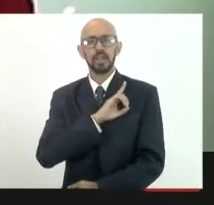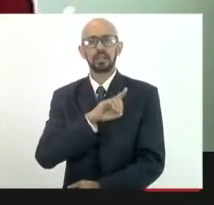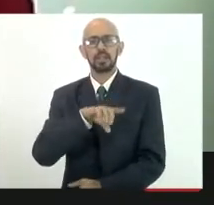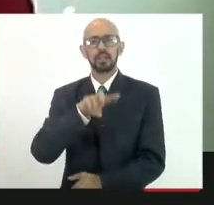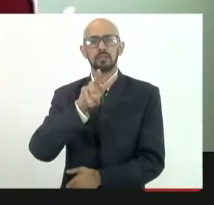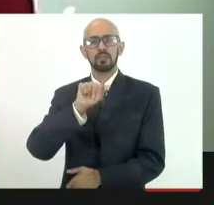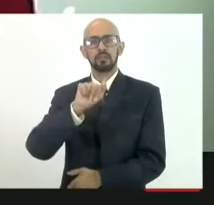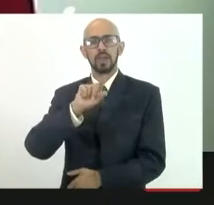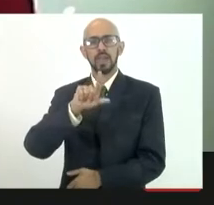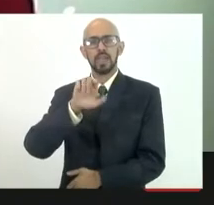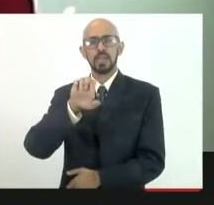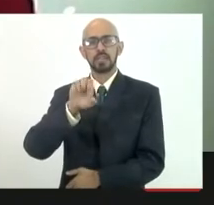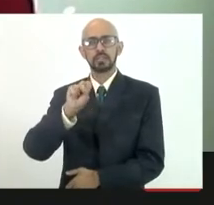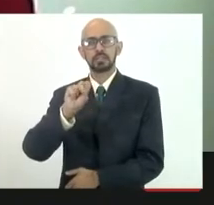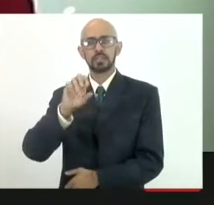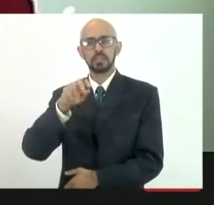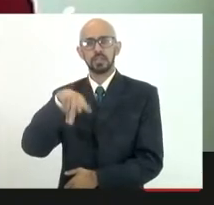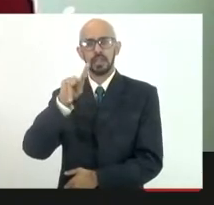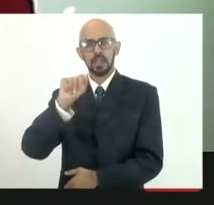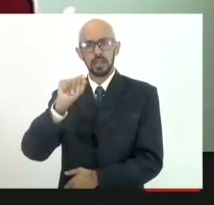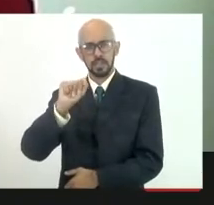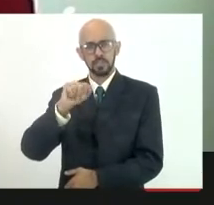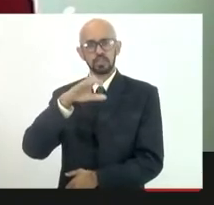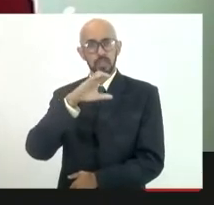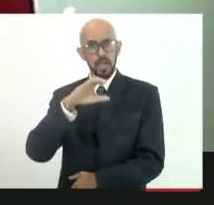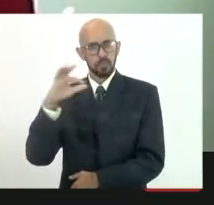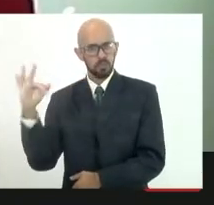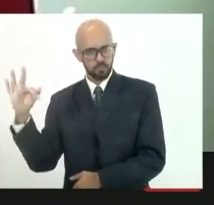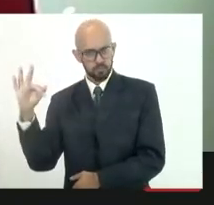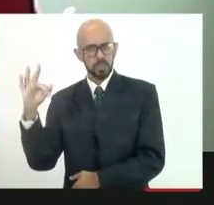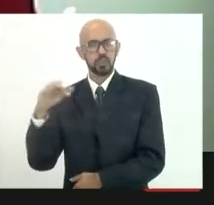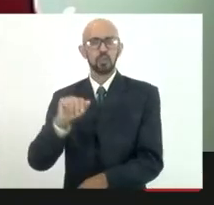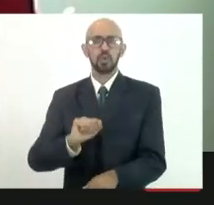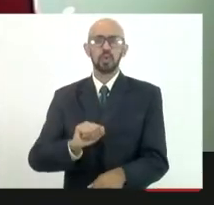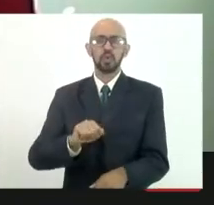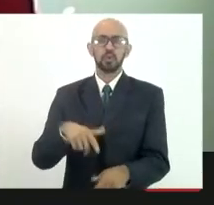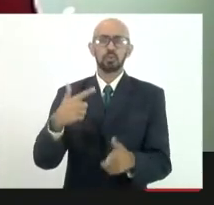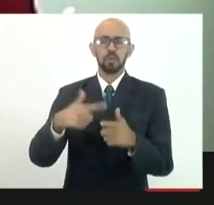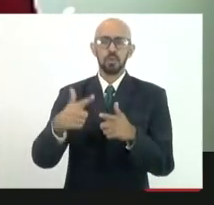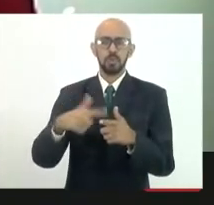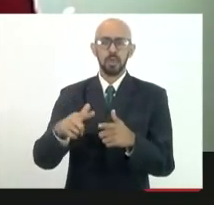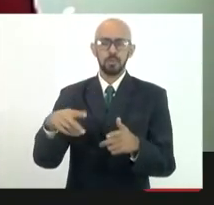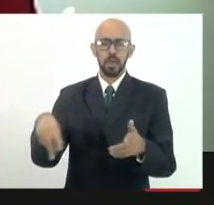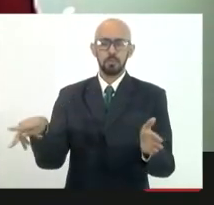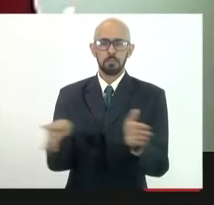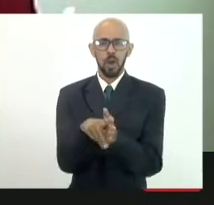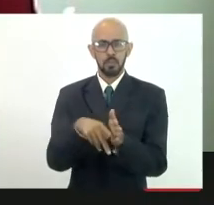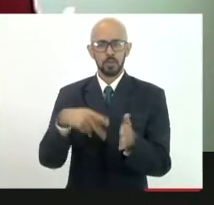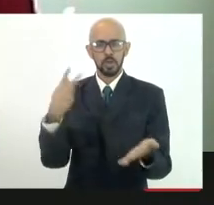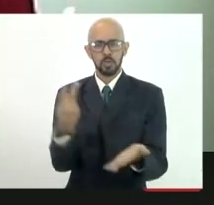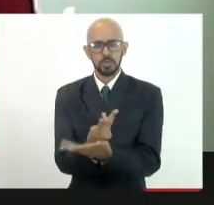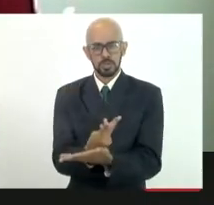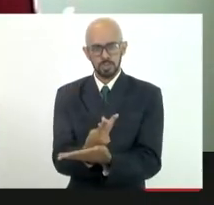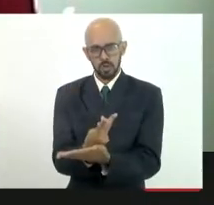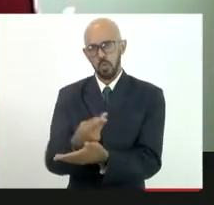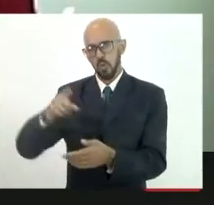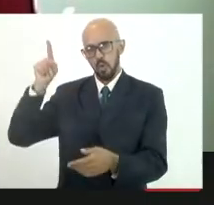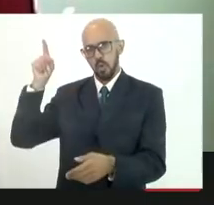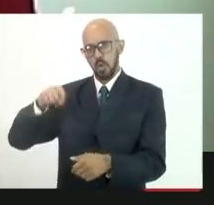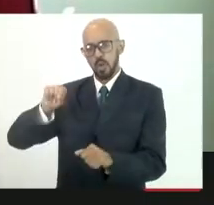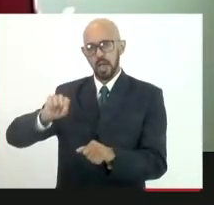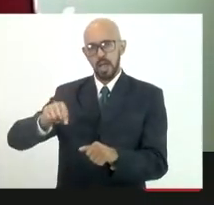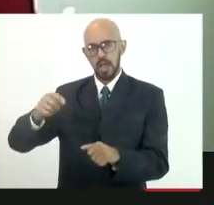Garcês, da DEAN Cabo Frio, num caso específico de subtração de incapaz, e da